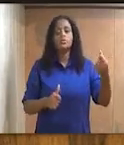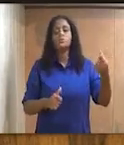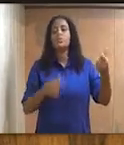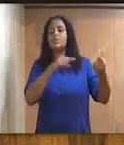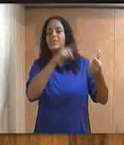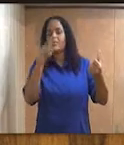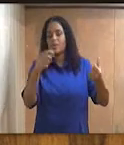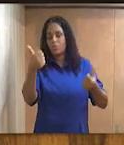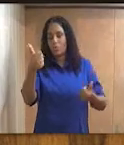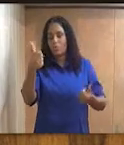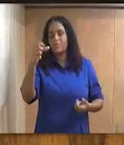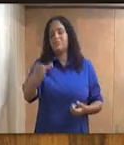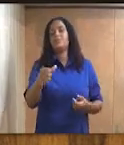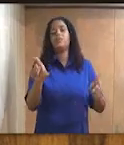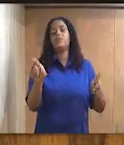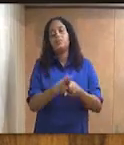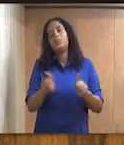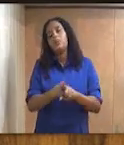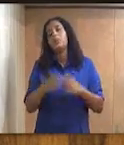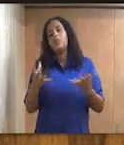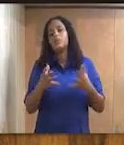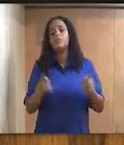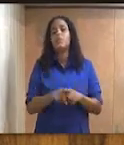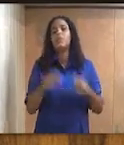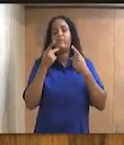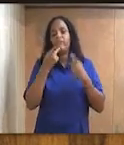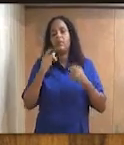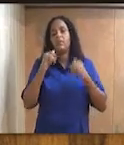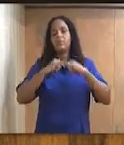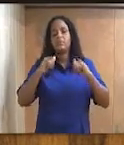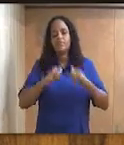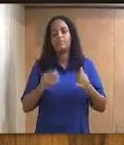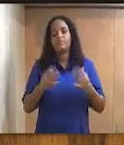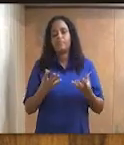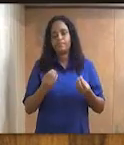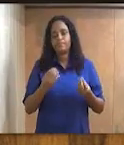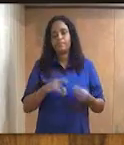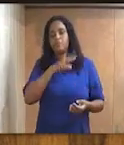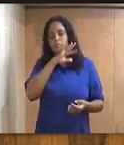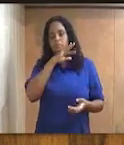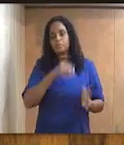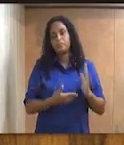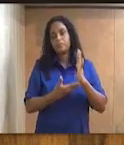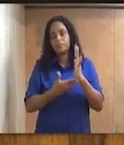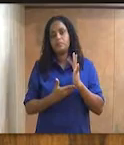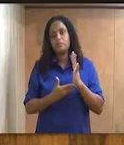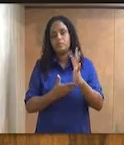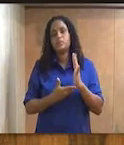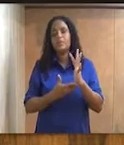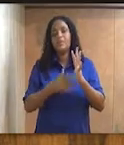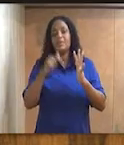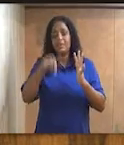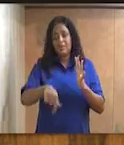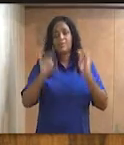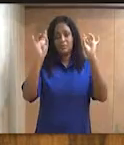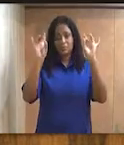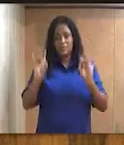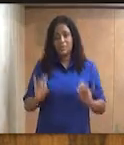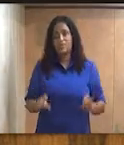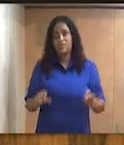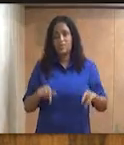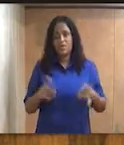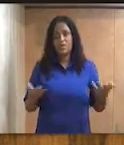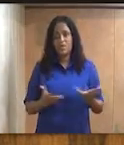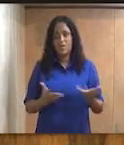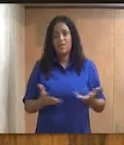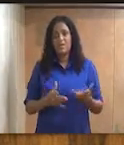Quero dizer-lhes também que é muito ruim para uma casa legislativa, especial aqui neste momento, e